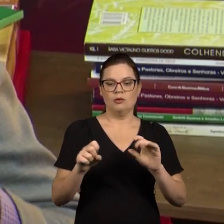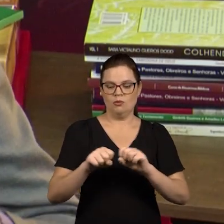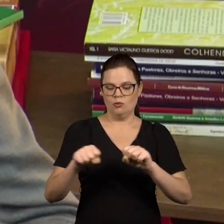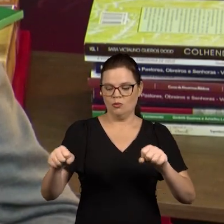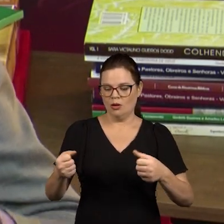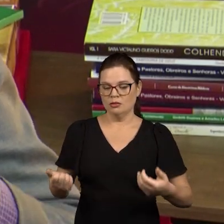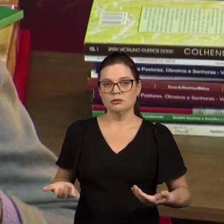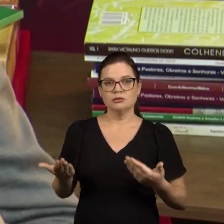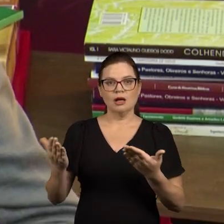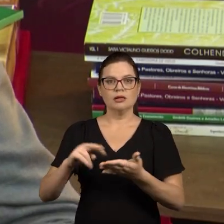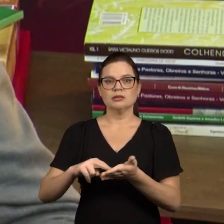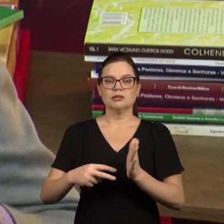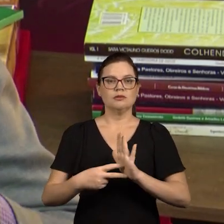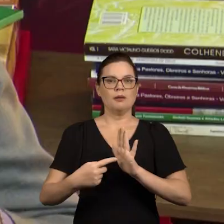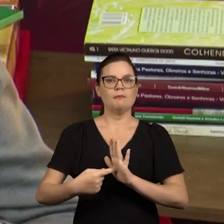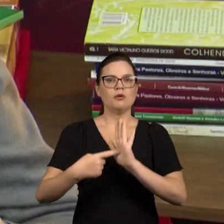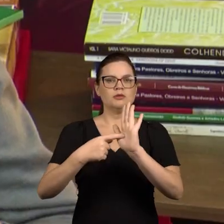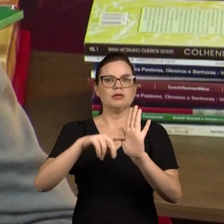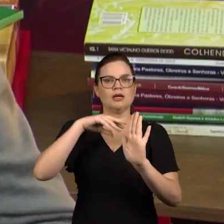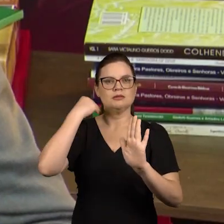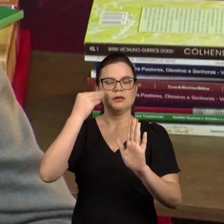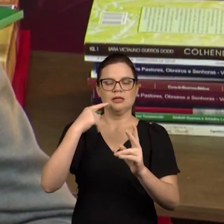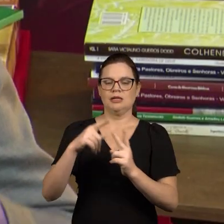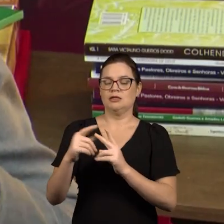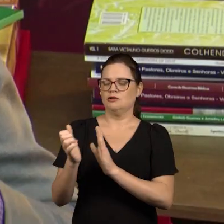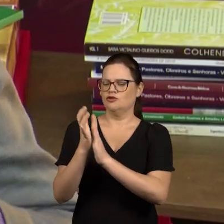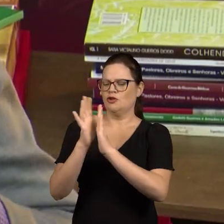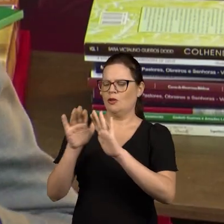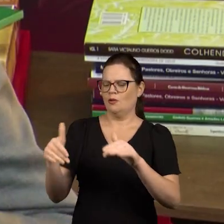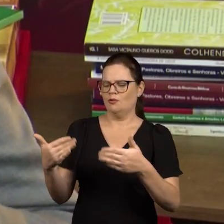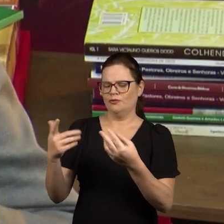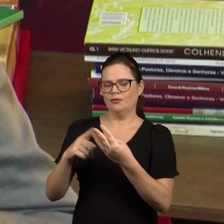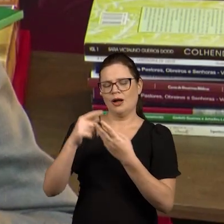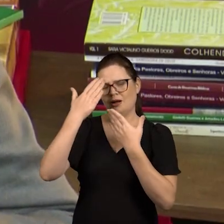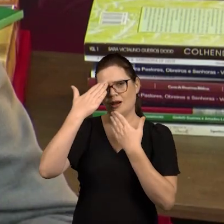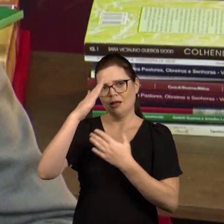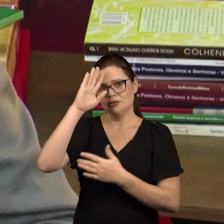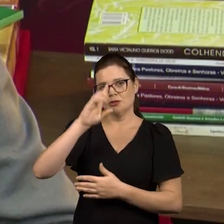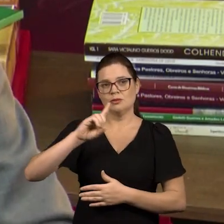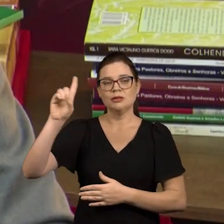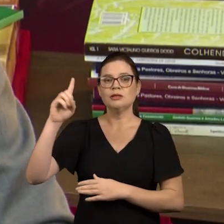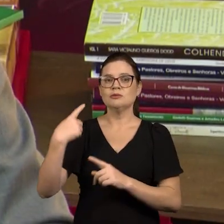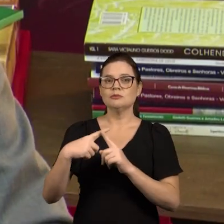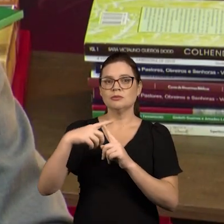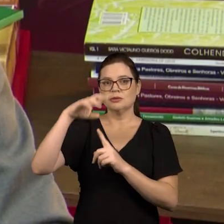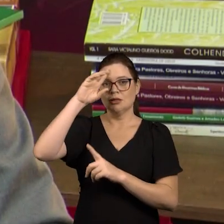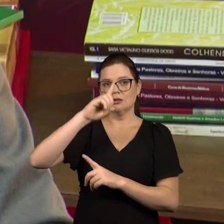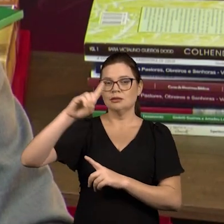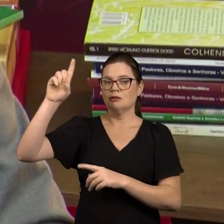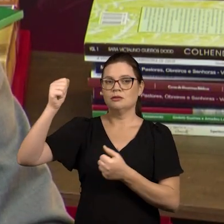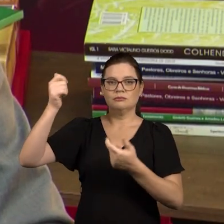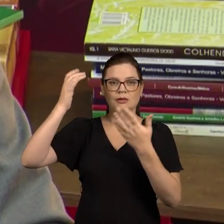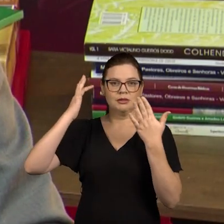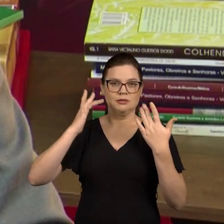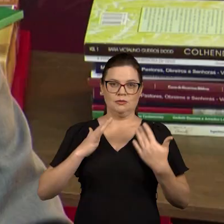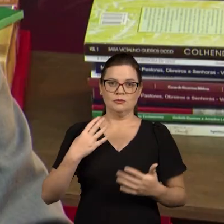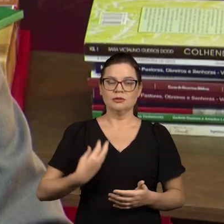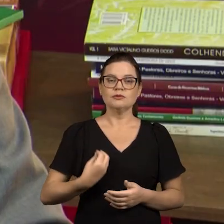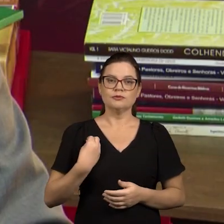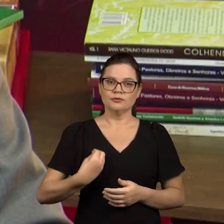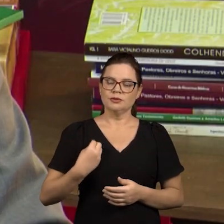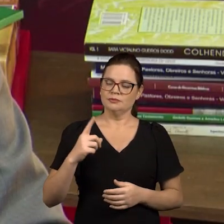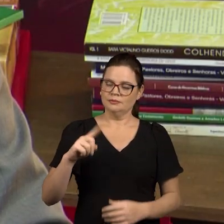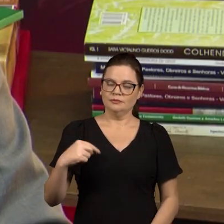a experiência, o louvor, a gratidão de um homem por aquilo que Deus está fazendo na vida dele. Isso